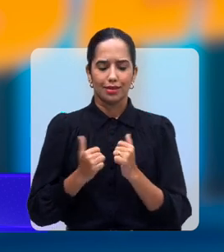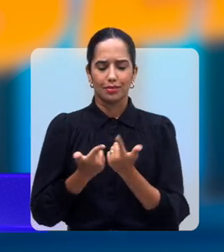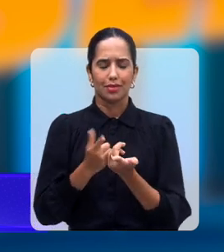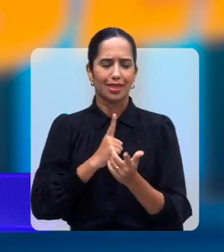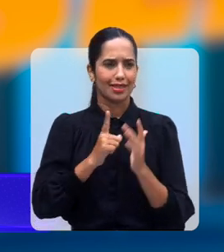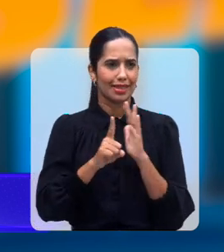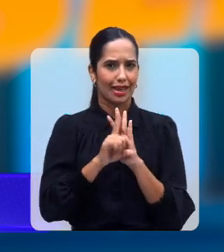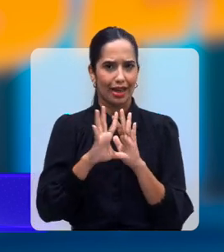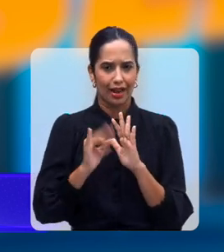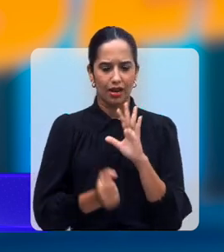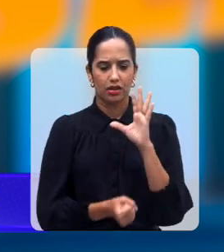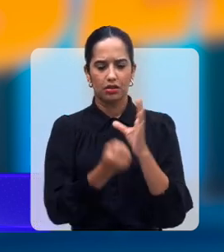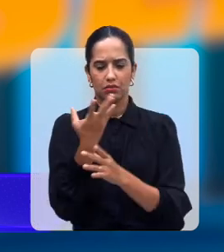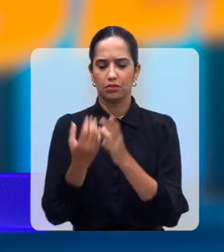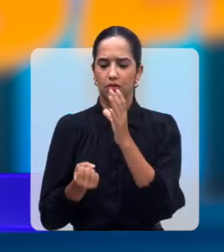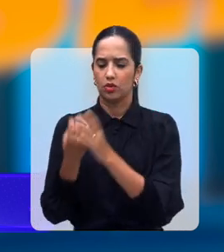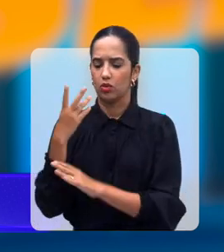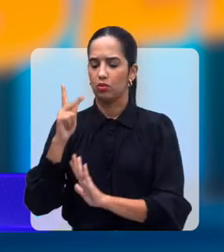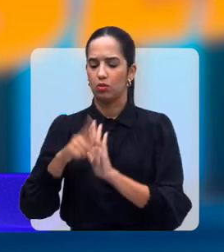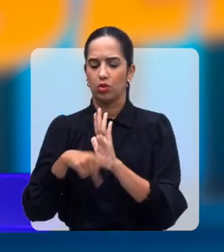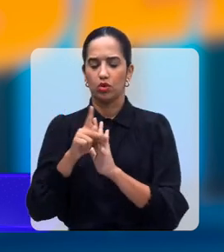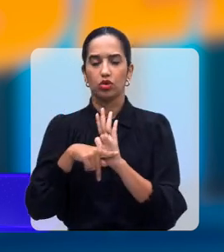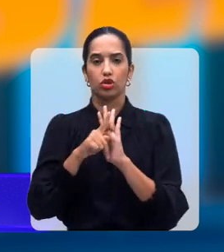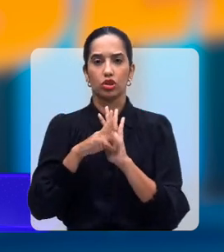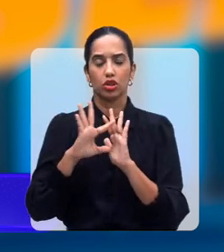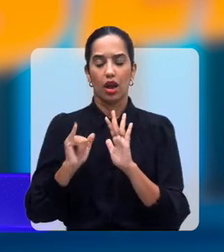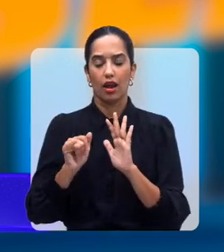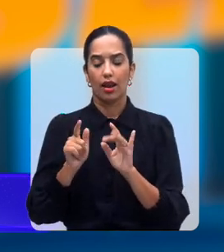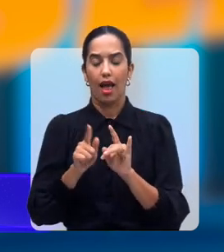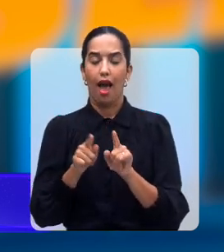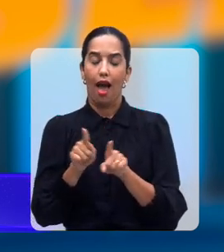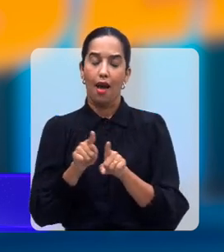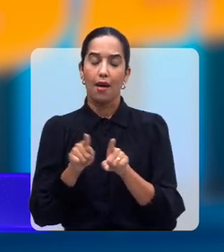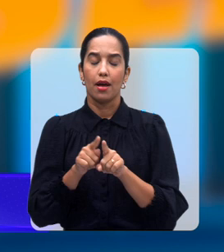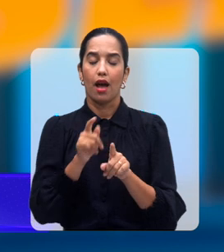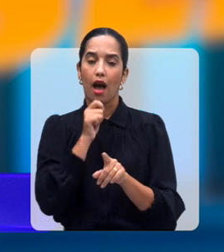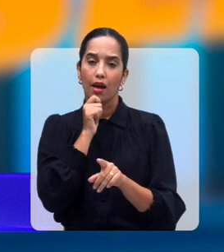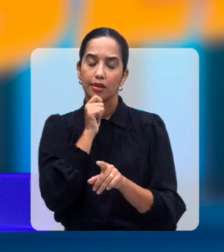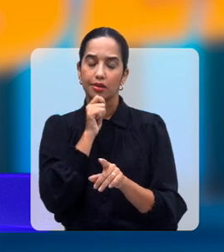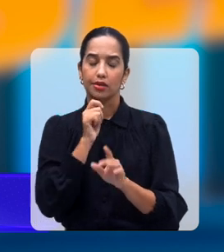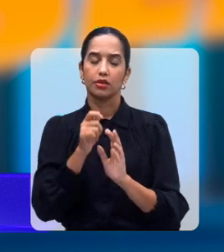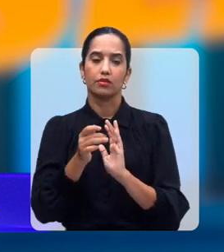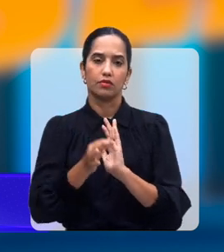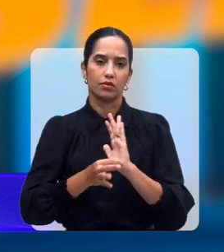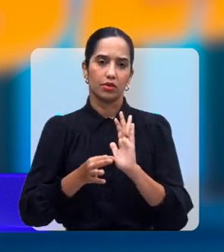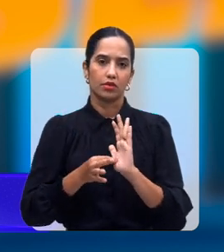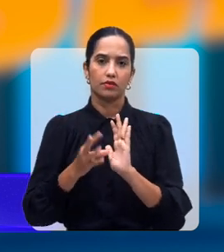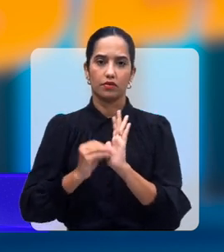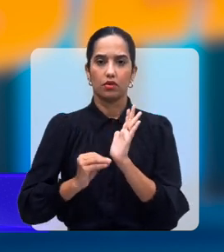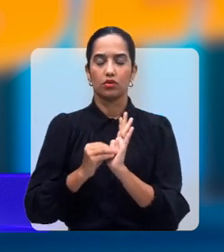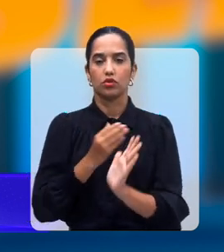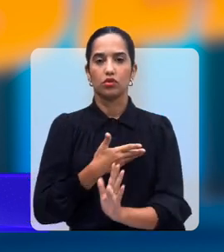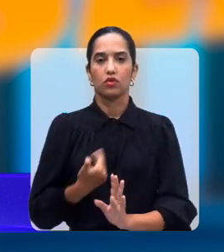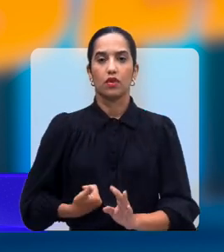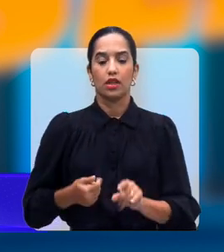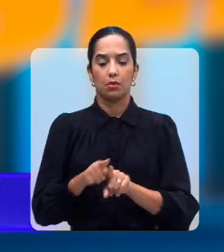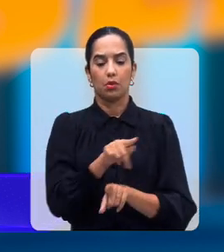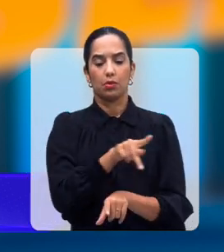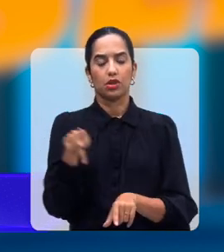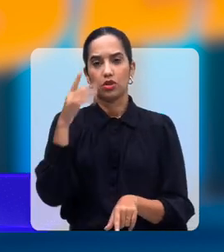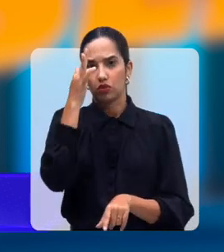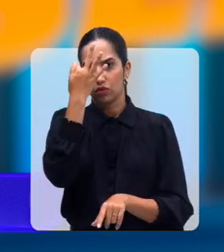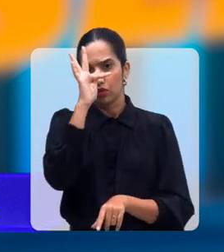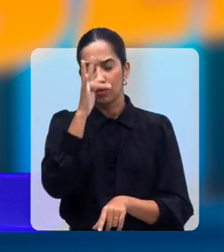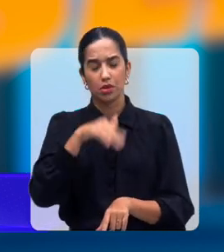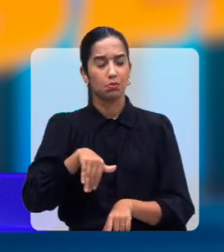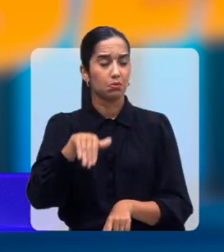leis elaboradas, projetos de leis elaborados e algumas leis sancionadas. Inclusive, o presidente da Assembleia, Franzé Silva, ele